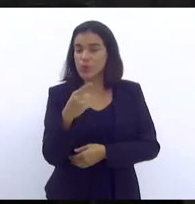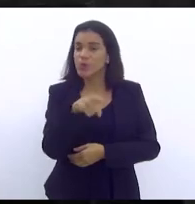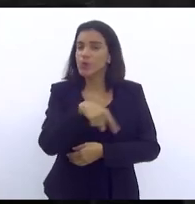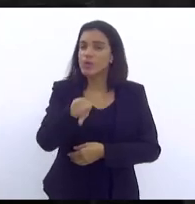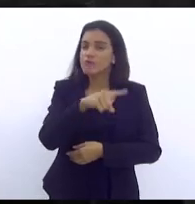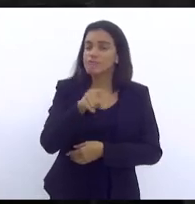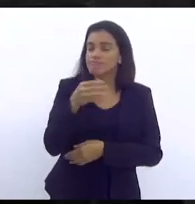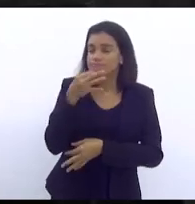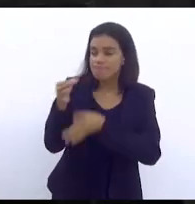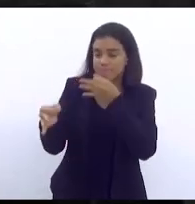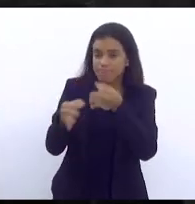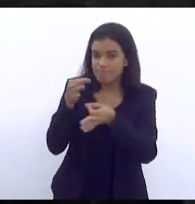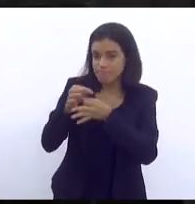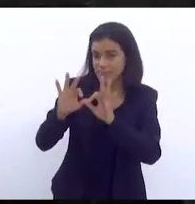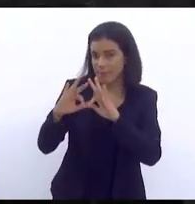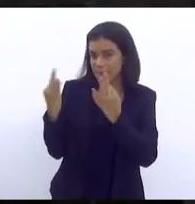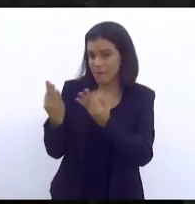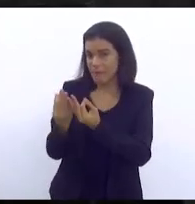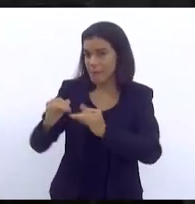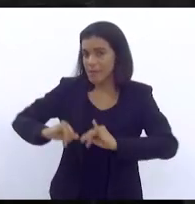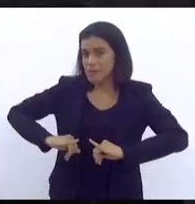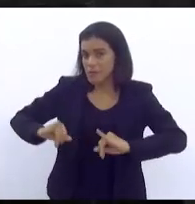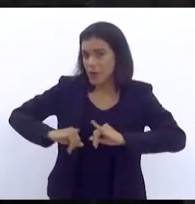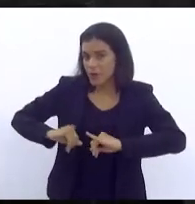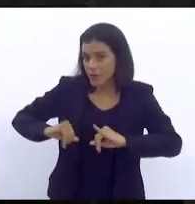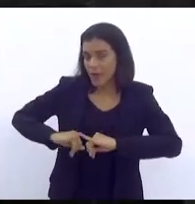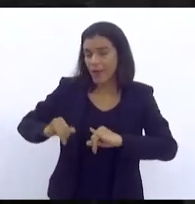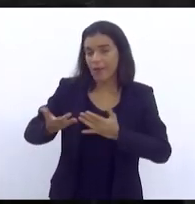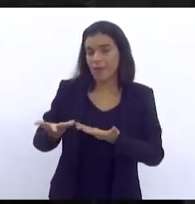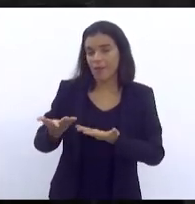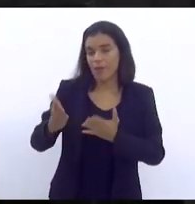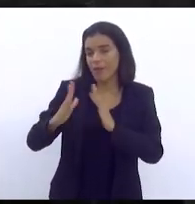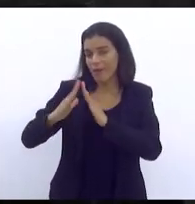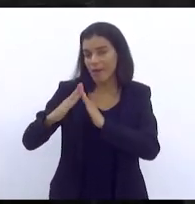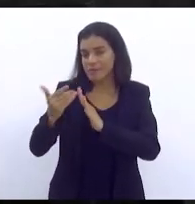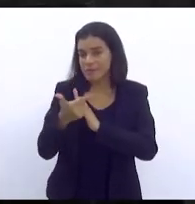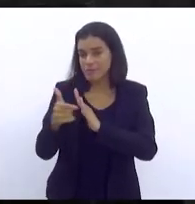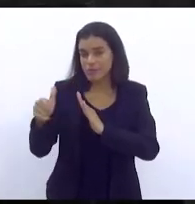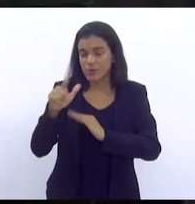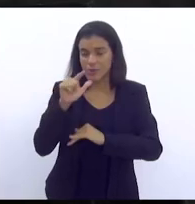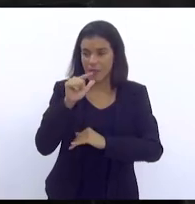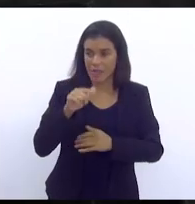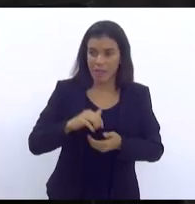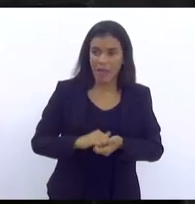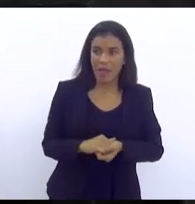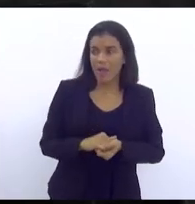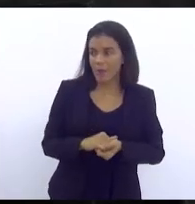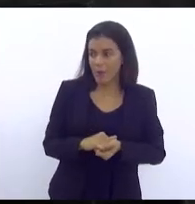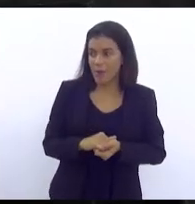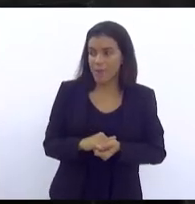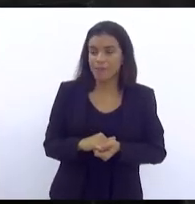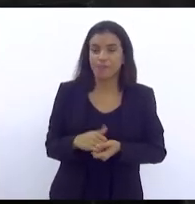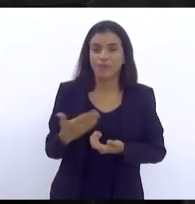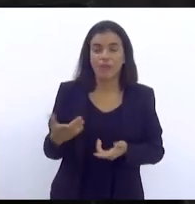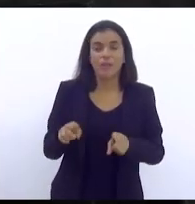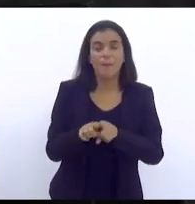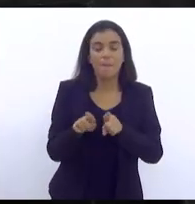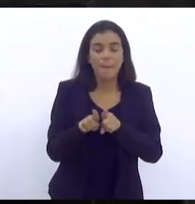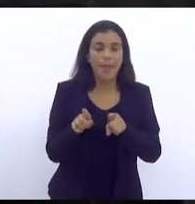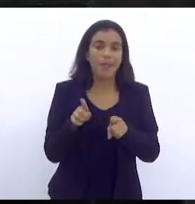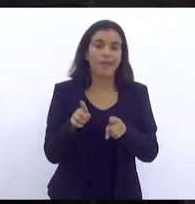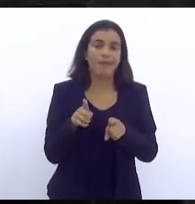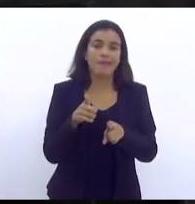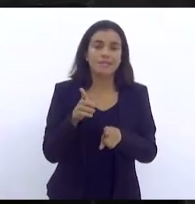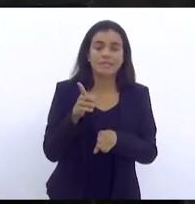famílias eh que estão sofrendo cortes de água né Elas vão se deixar morrer por sede elas vão